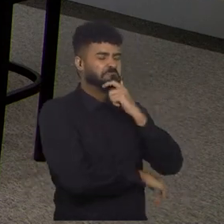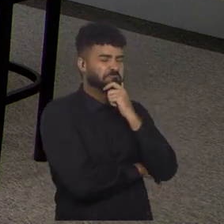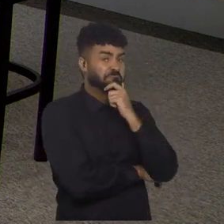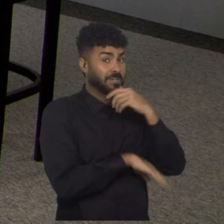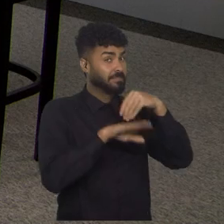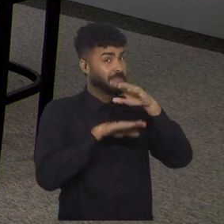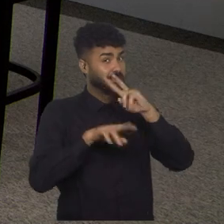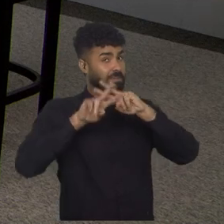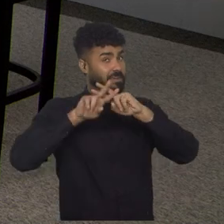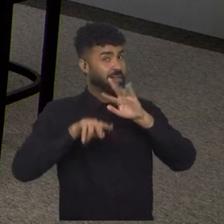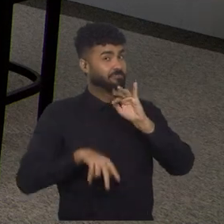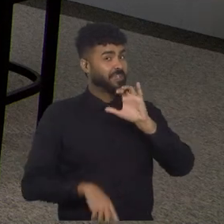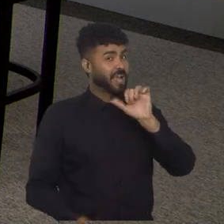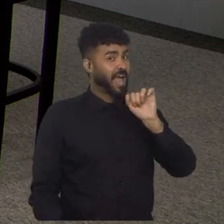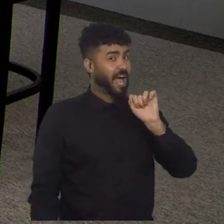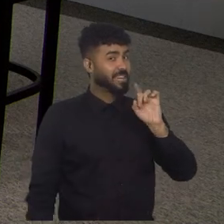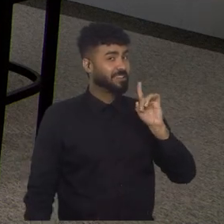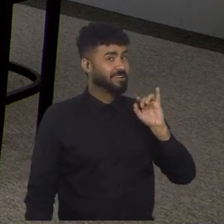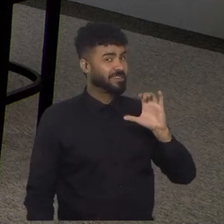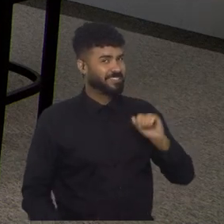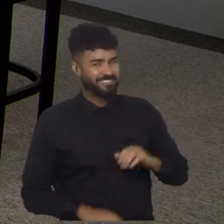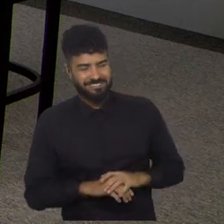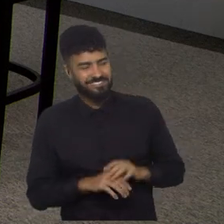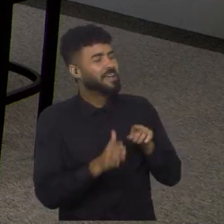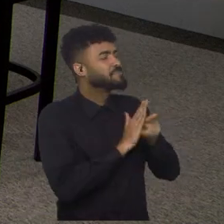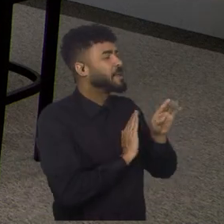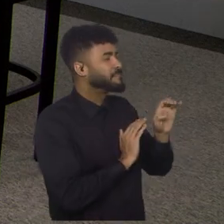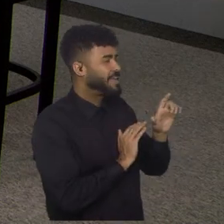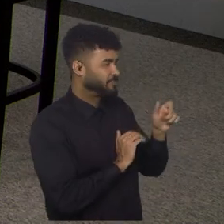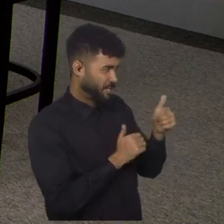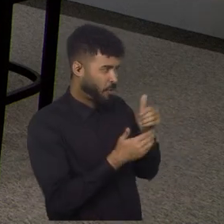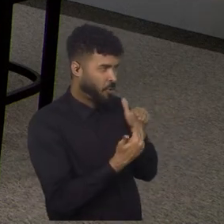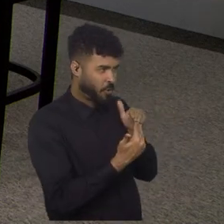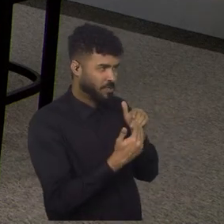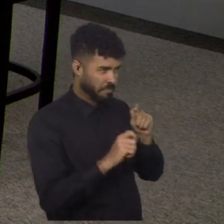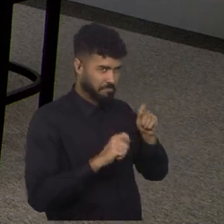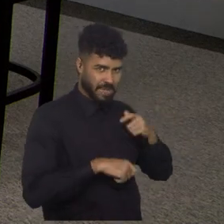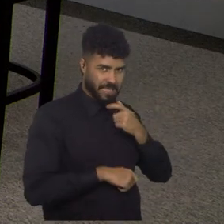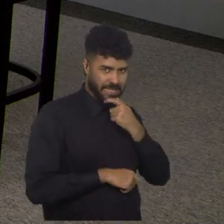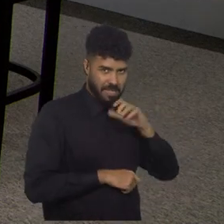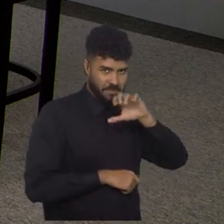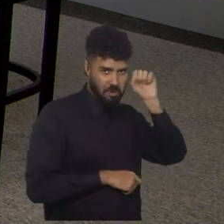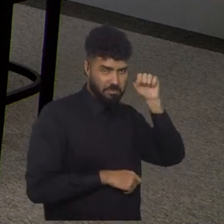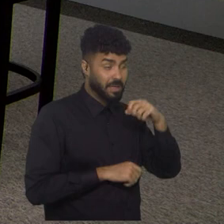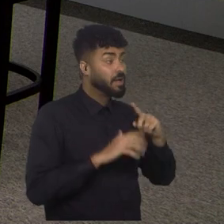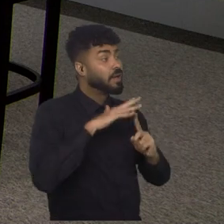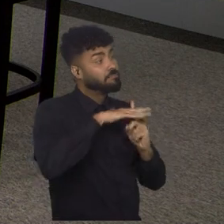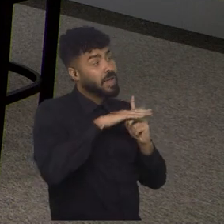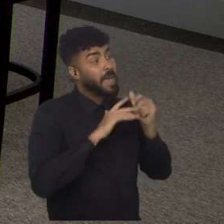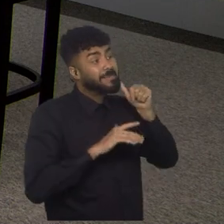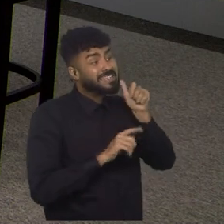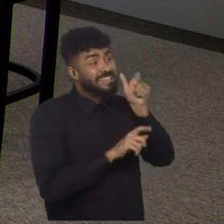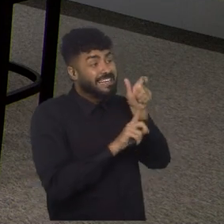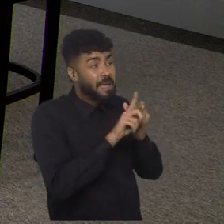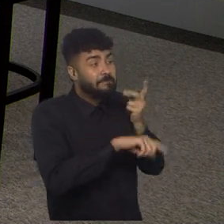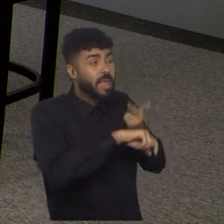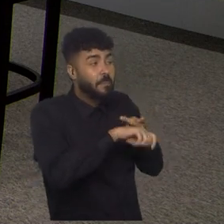dica. Mas e você, velho, você também concorda com a possibilidade da Inglaterra? E me dê um nome, a Copa vai ser de